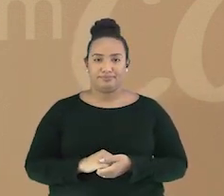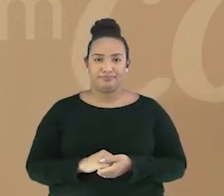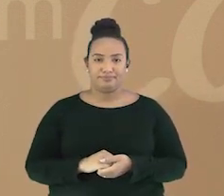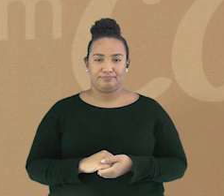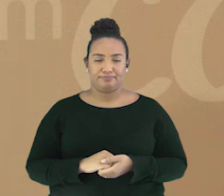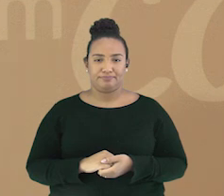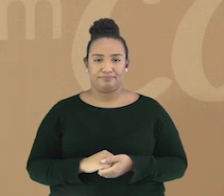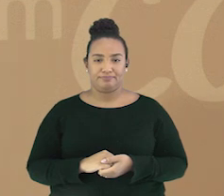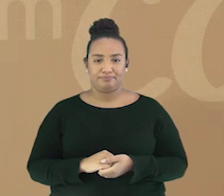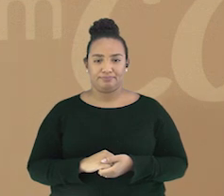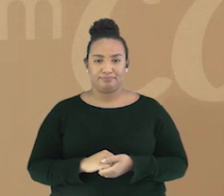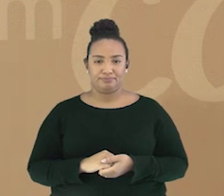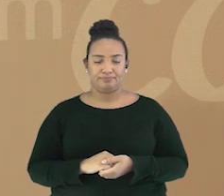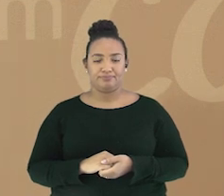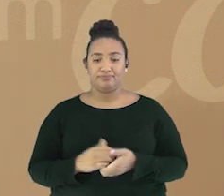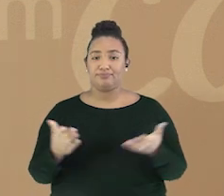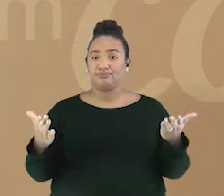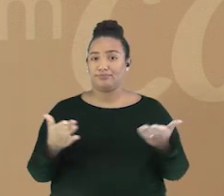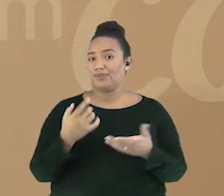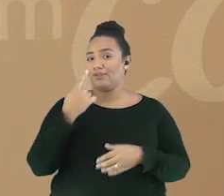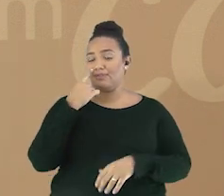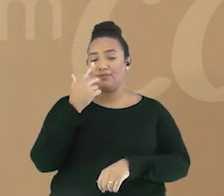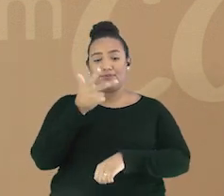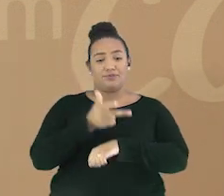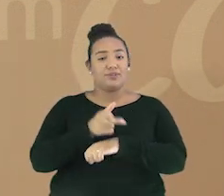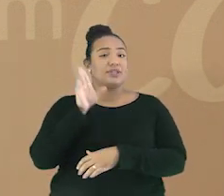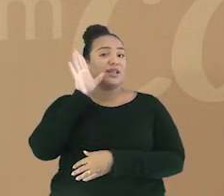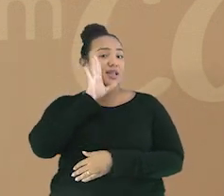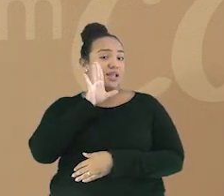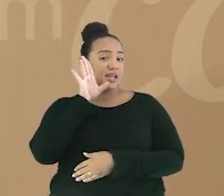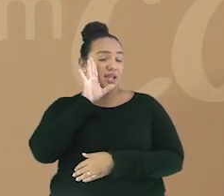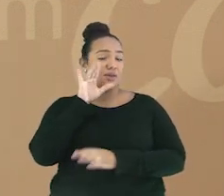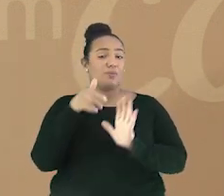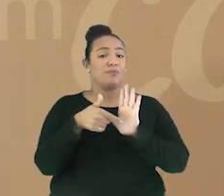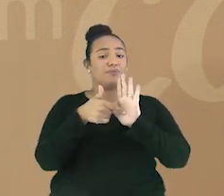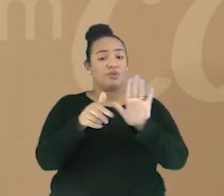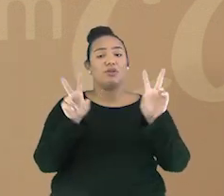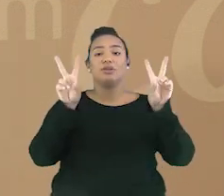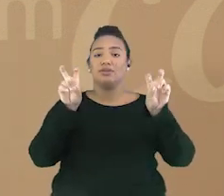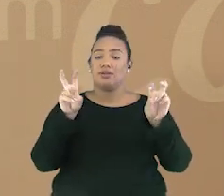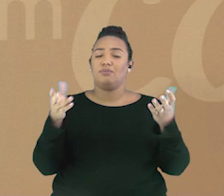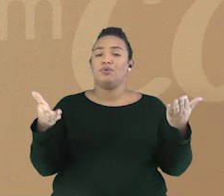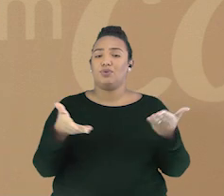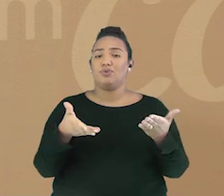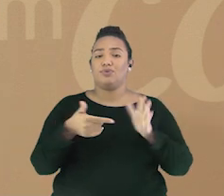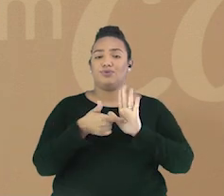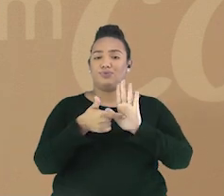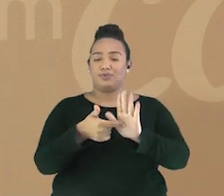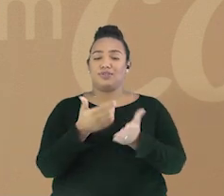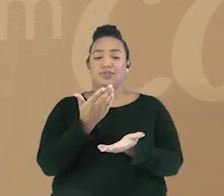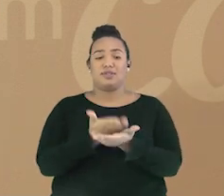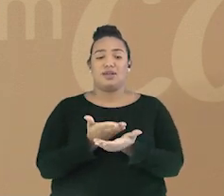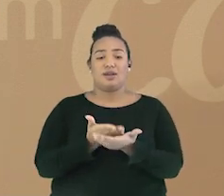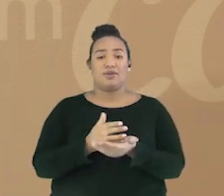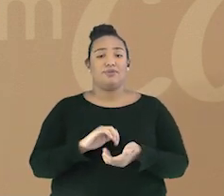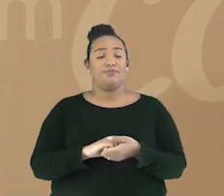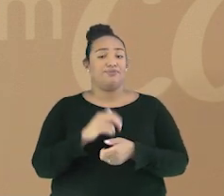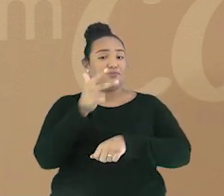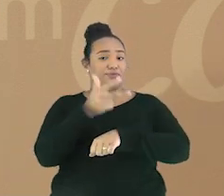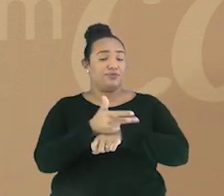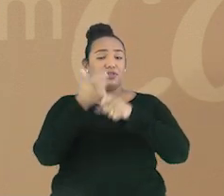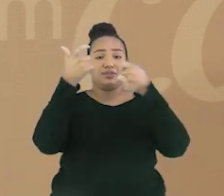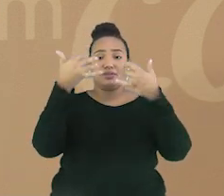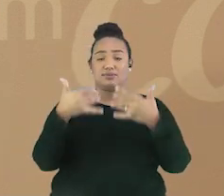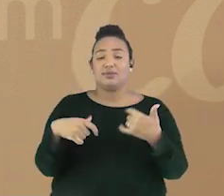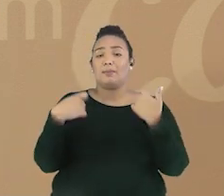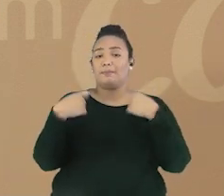Agora veremos um vídeo muito legal que trata do tema discutido em nossa aula. Ele fala sobre os cuidados com